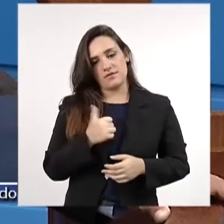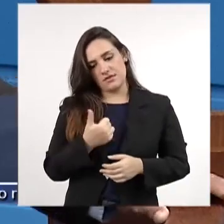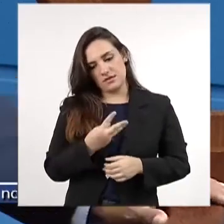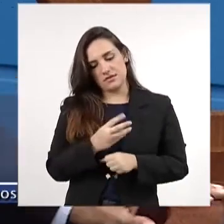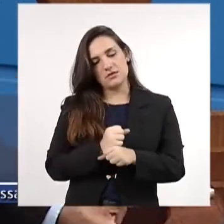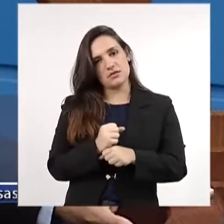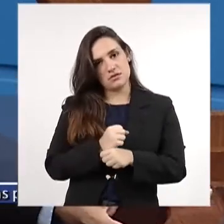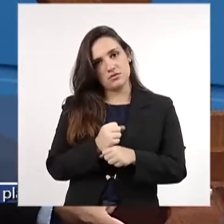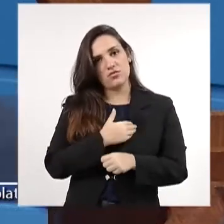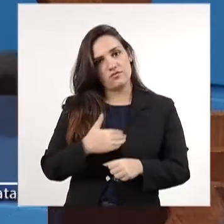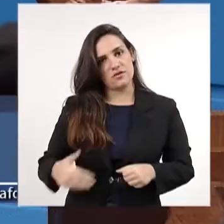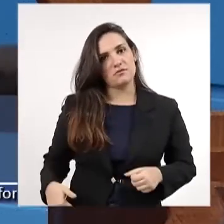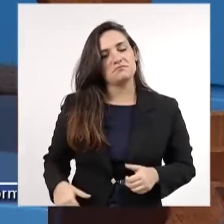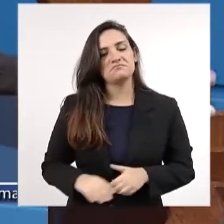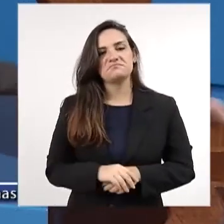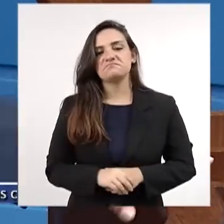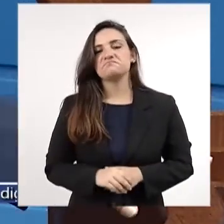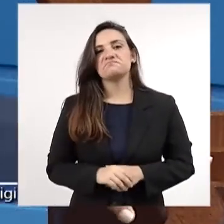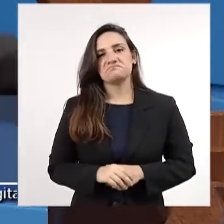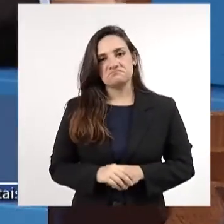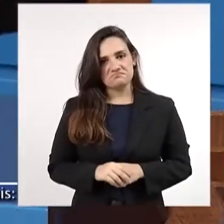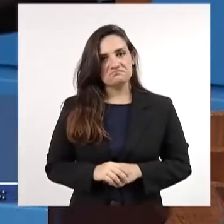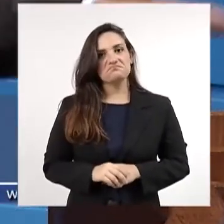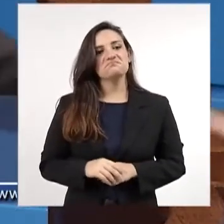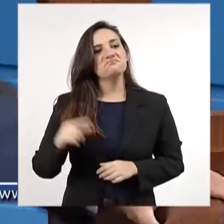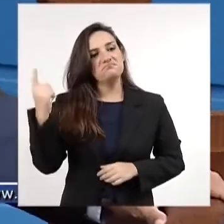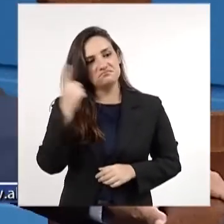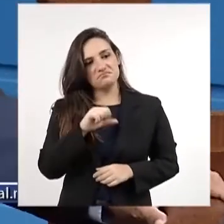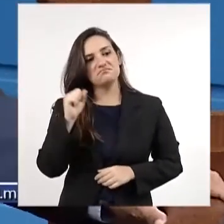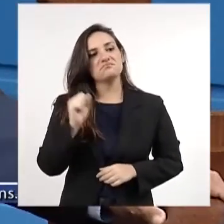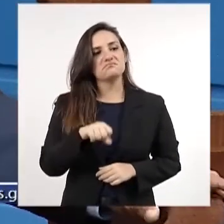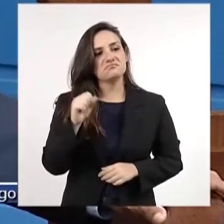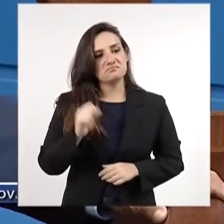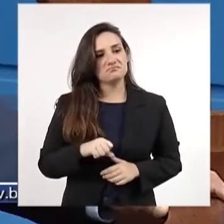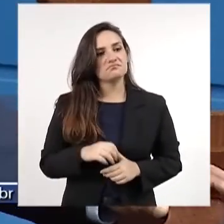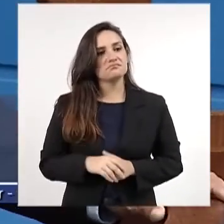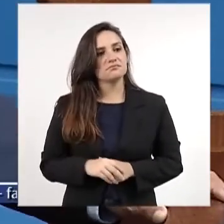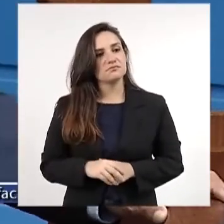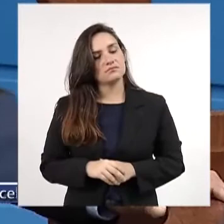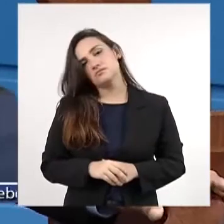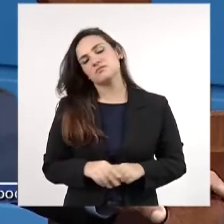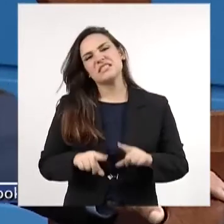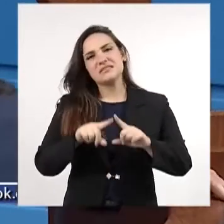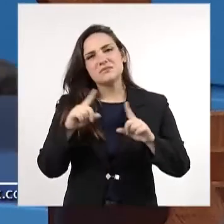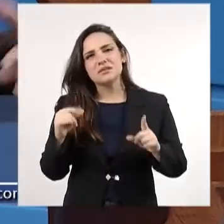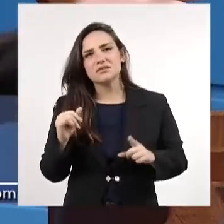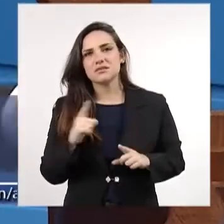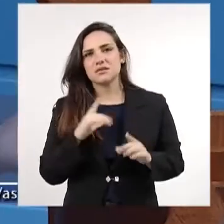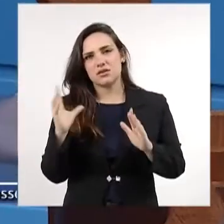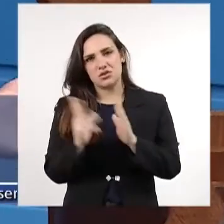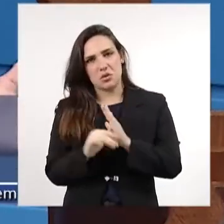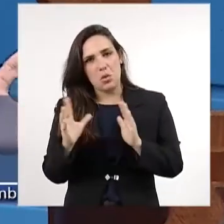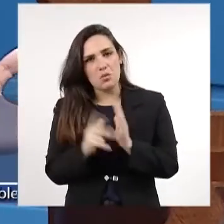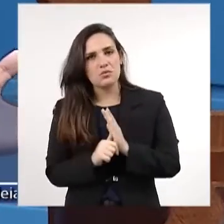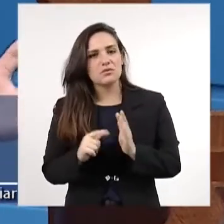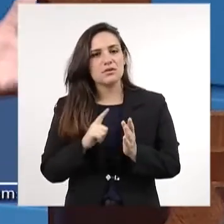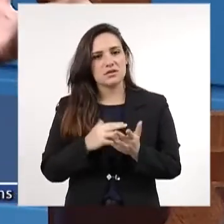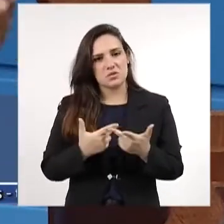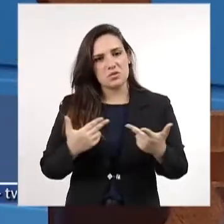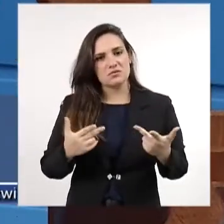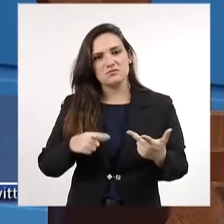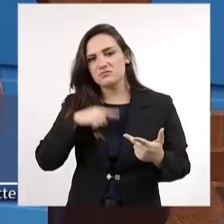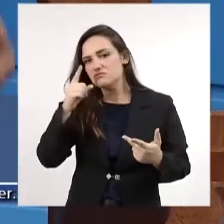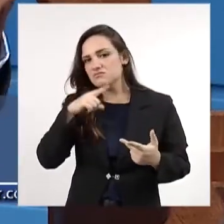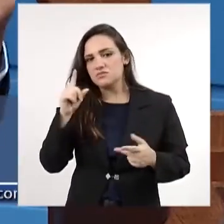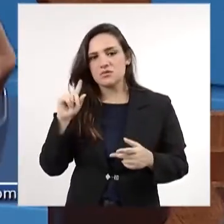Não teria outra forma de nos atingir se não fosse com a pecha de corrupção, né, de roubo. Não teria. Até porque